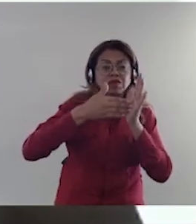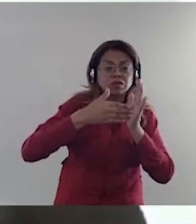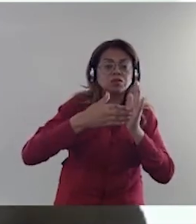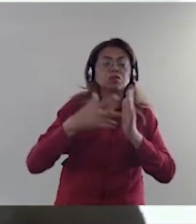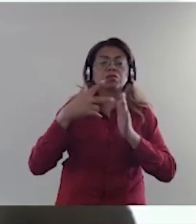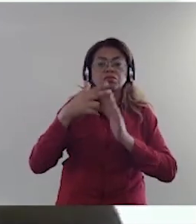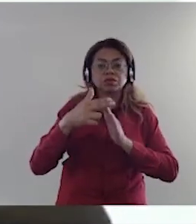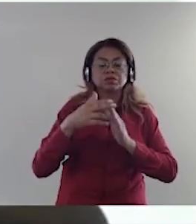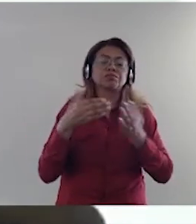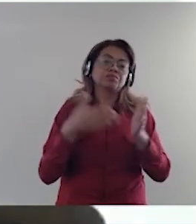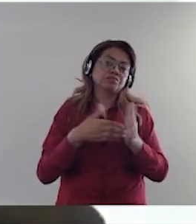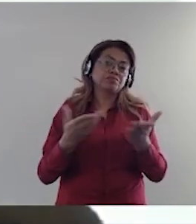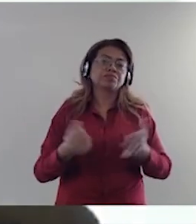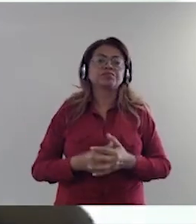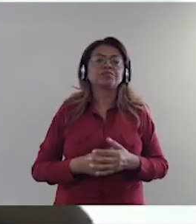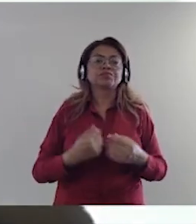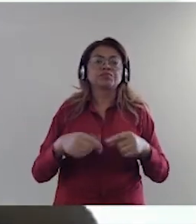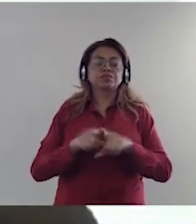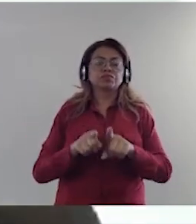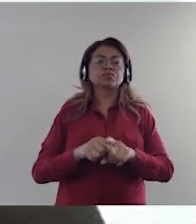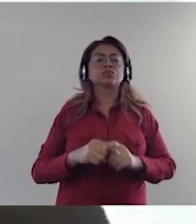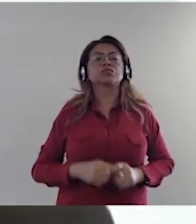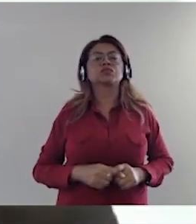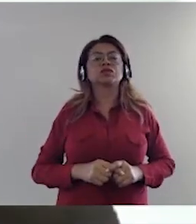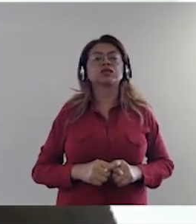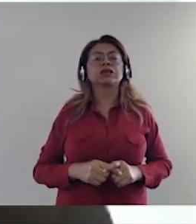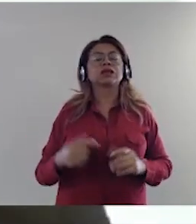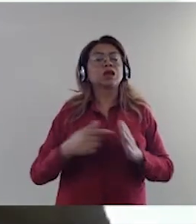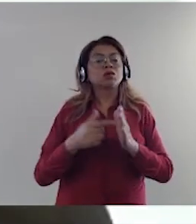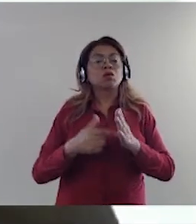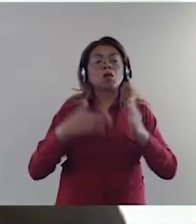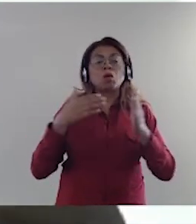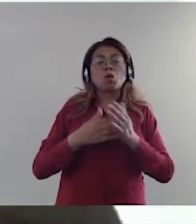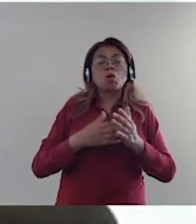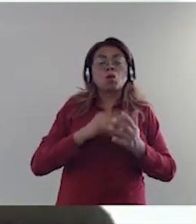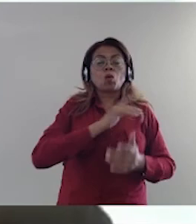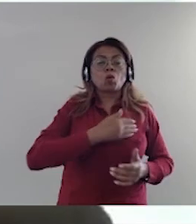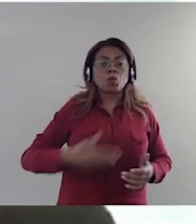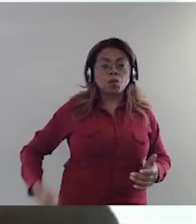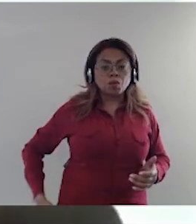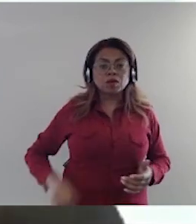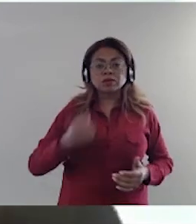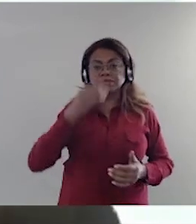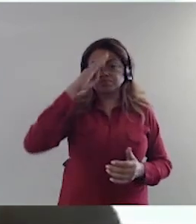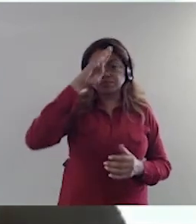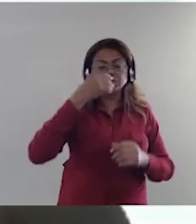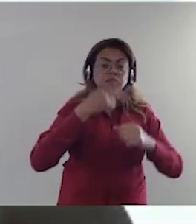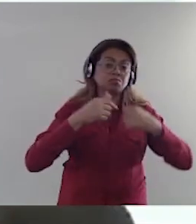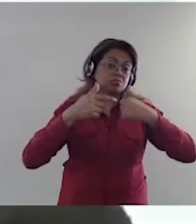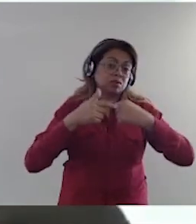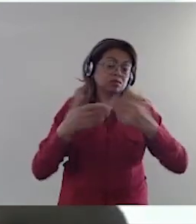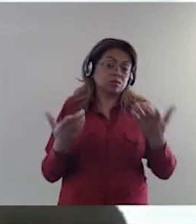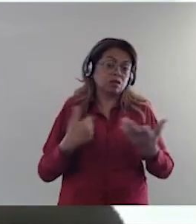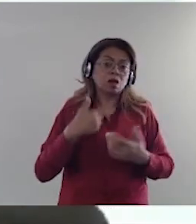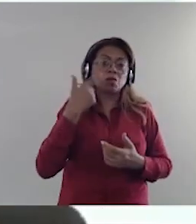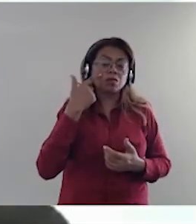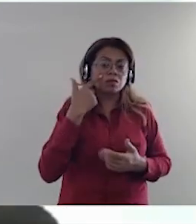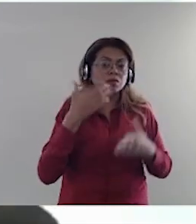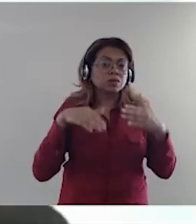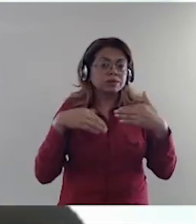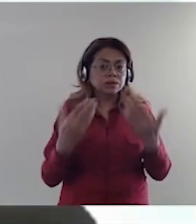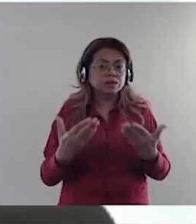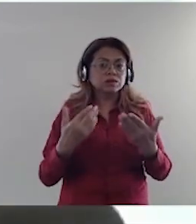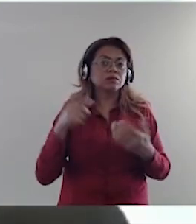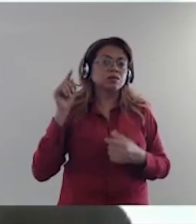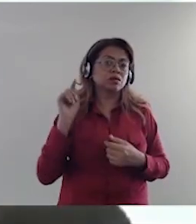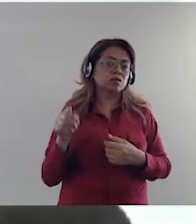síndico se aplicam também a esse administrador. Esse veto, a meu sentir, evidencia um desconhecimento do direito